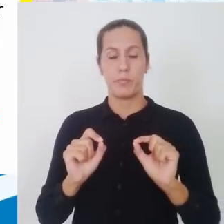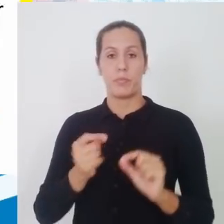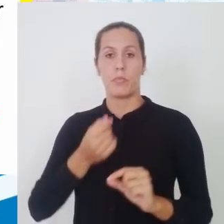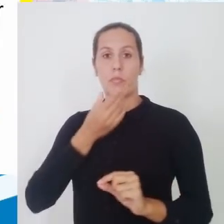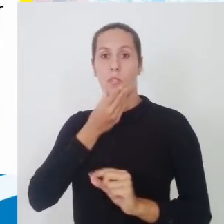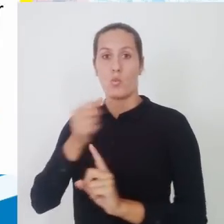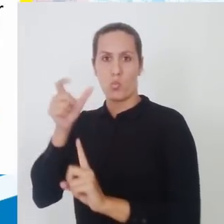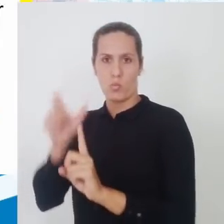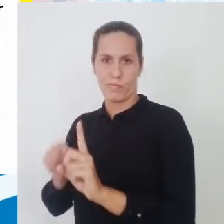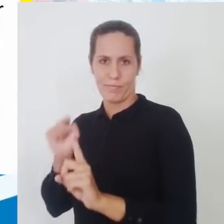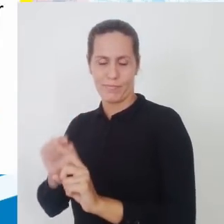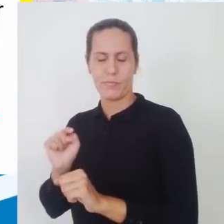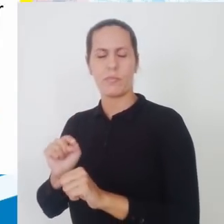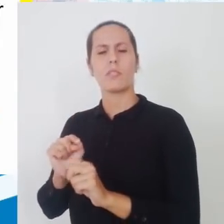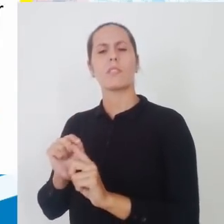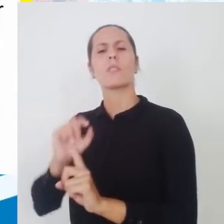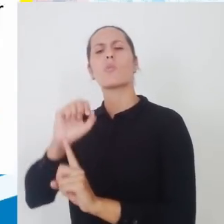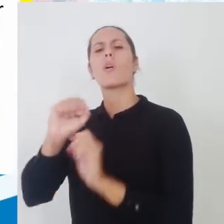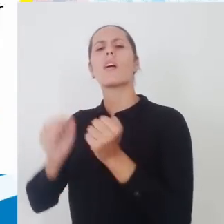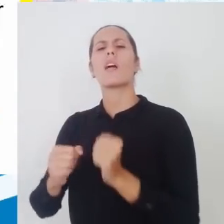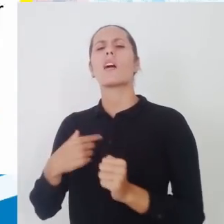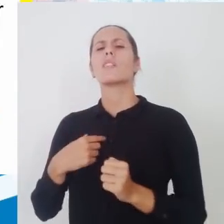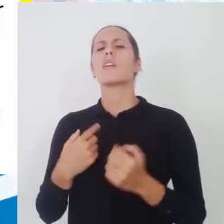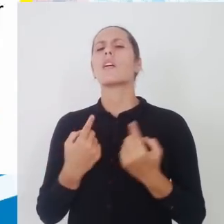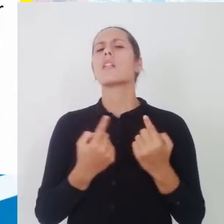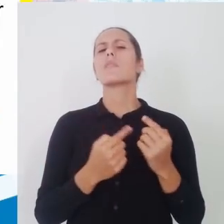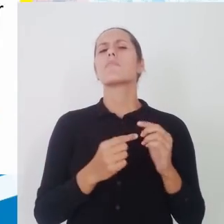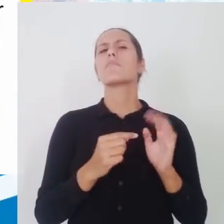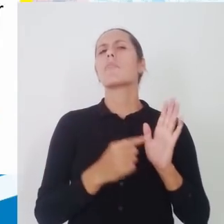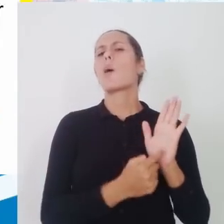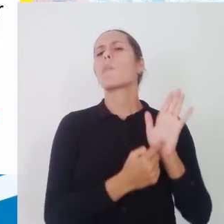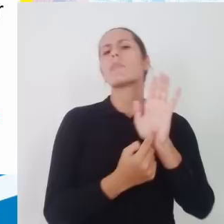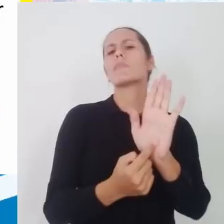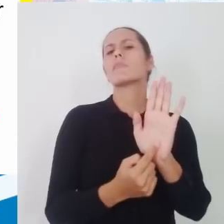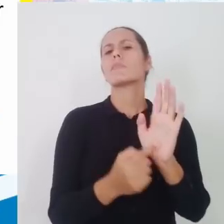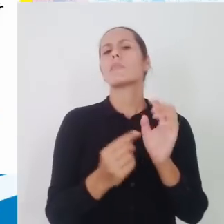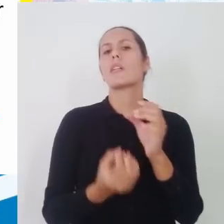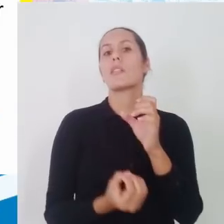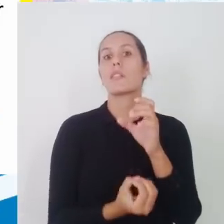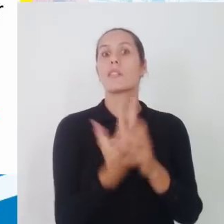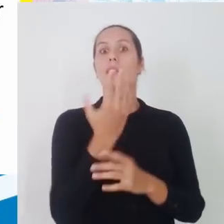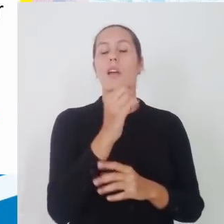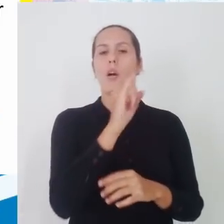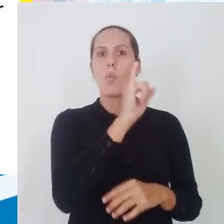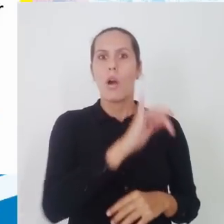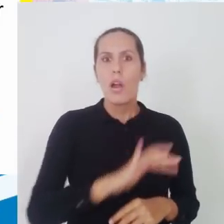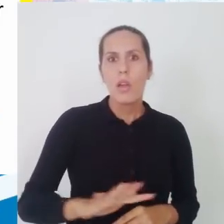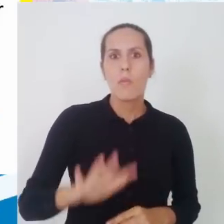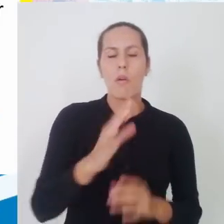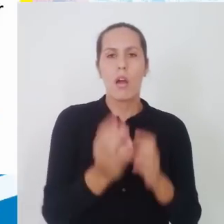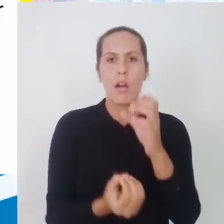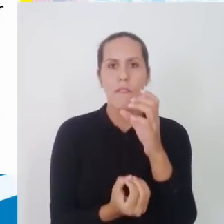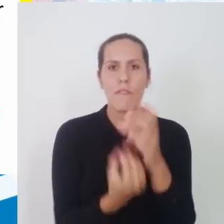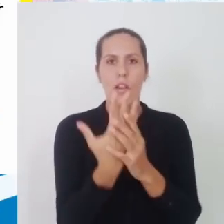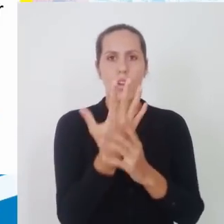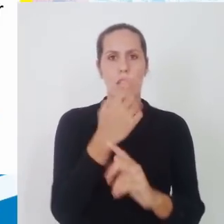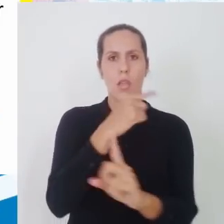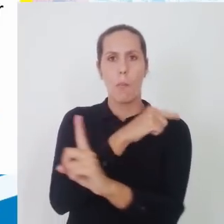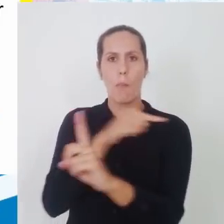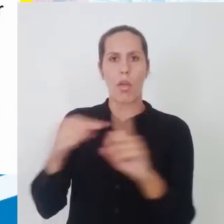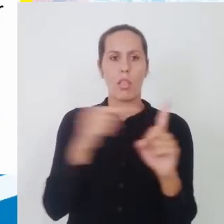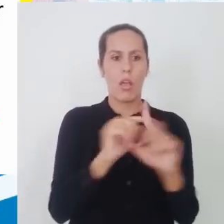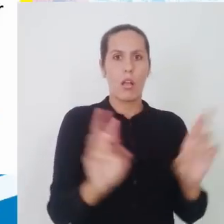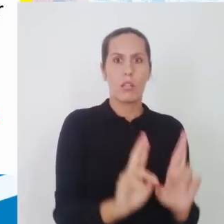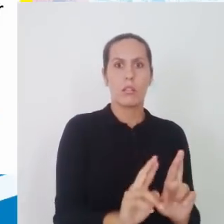aí. Mas a outra pergunta é a seguinte: o Ugur Galen, ele quis provocar o quê ao criar